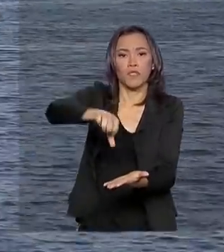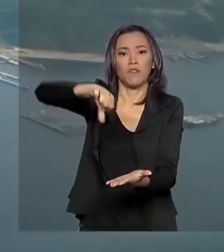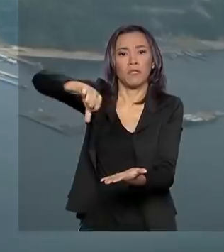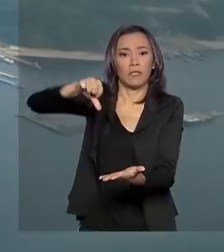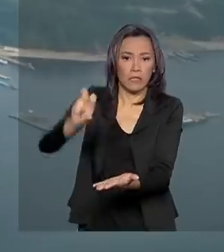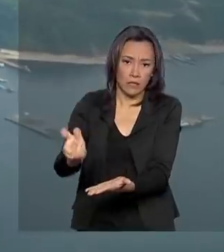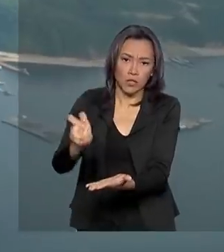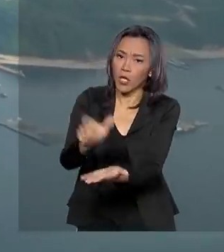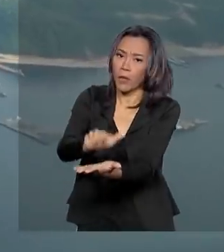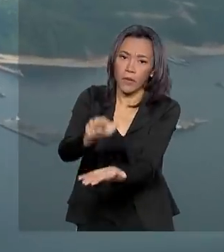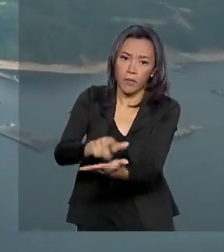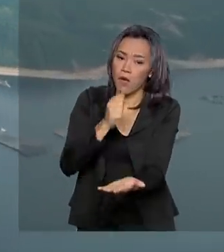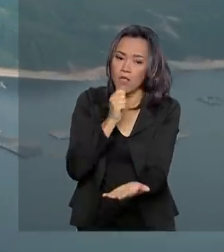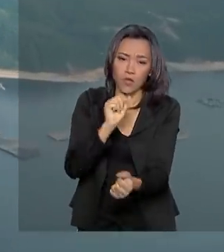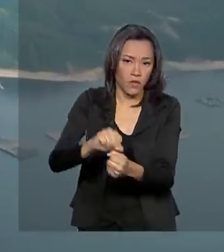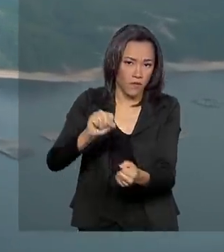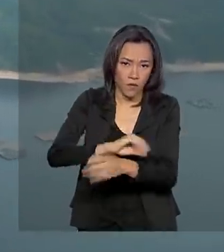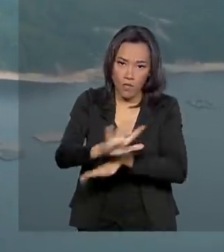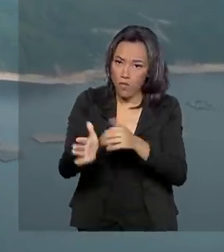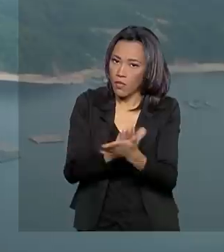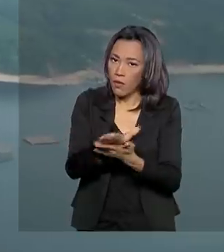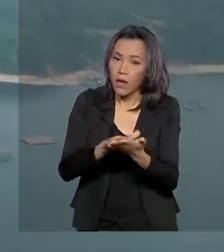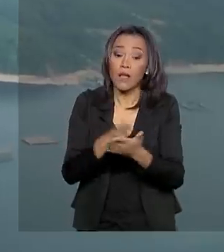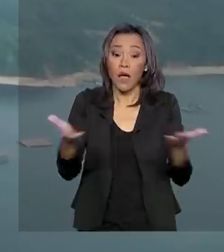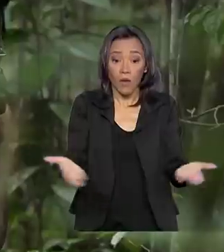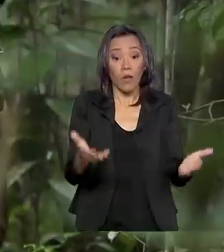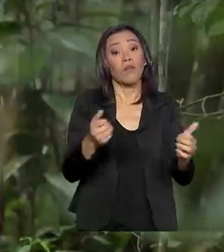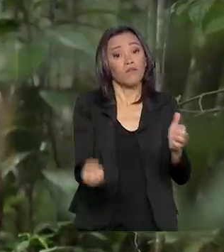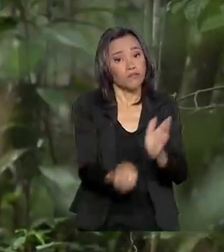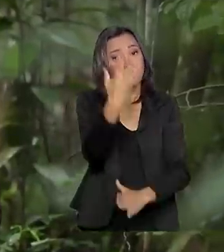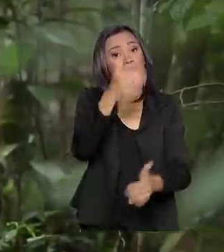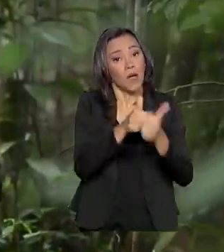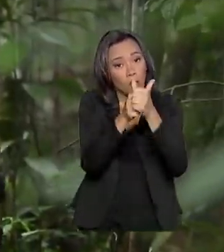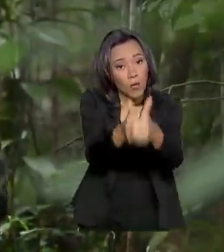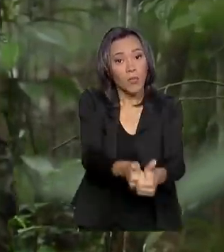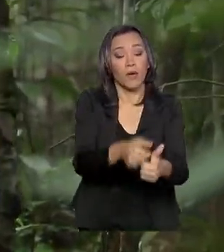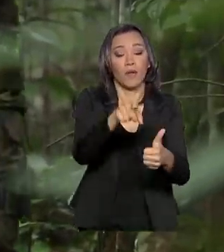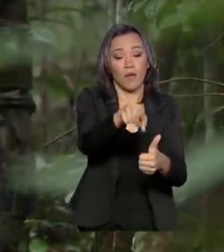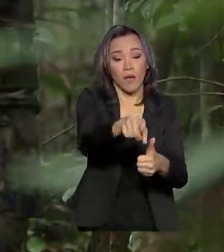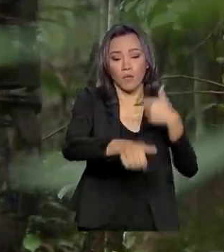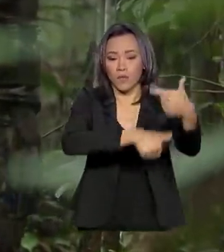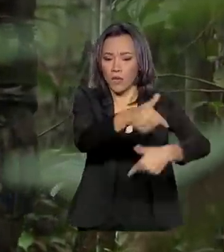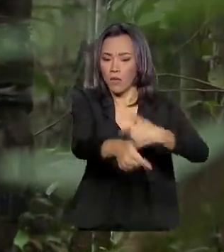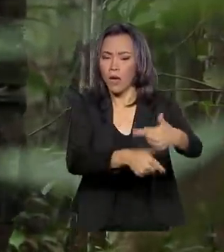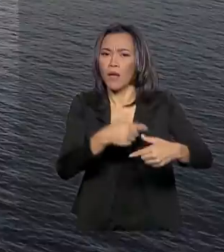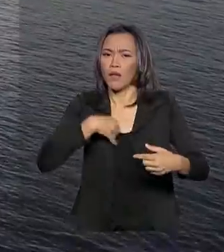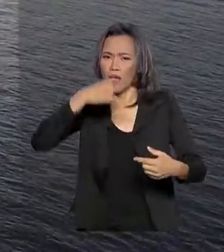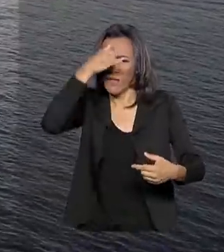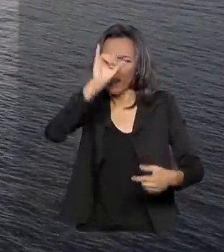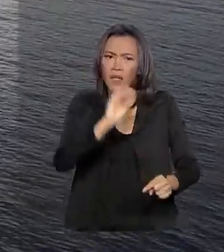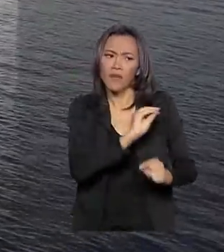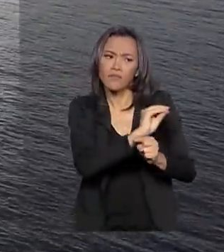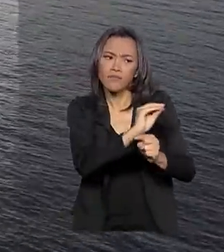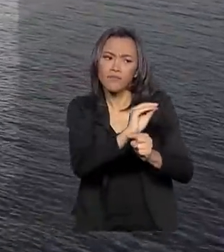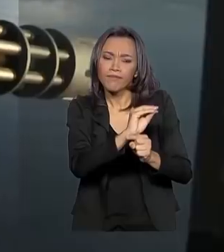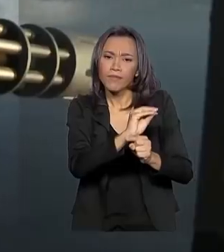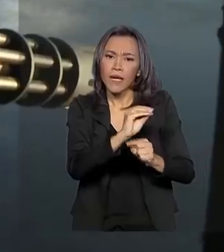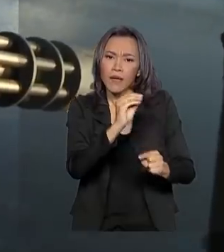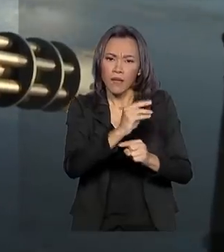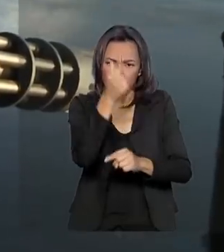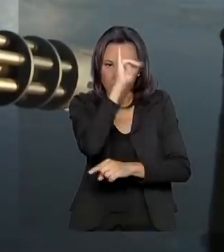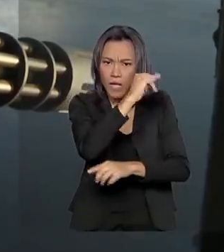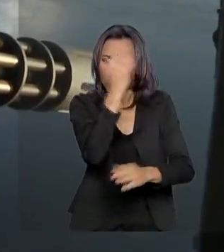propor e acompanhar políticas públicas regionais, além de coordenar ações de prevenção, fiscalização